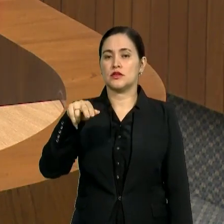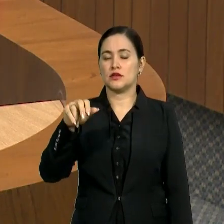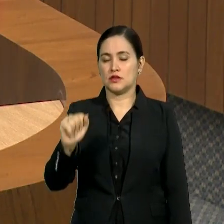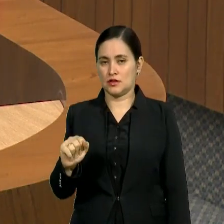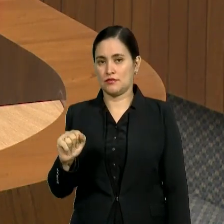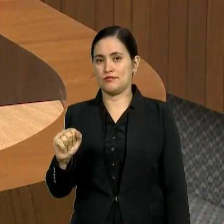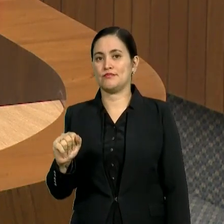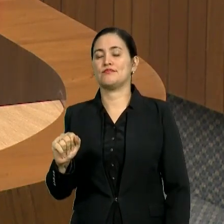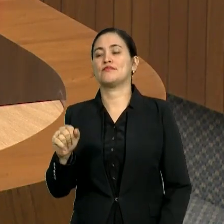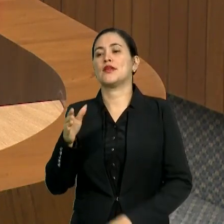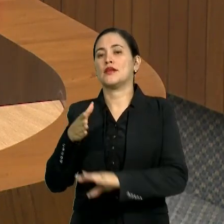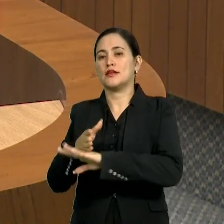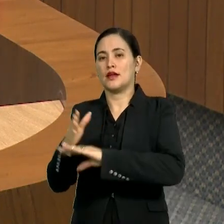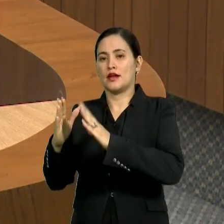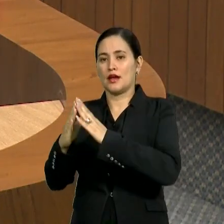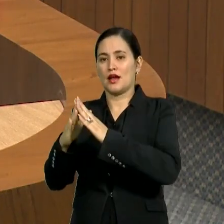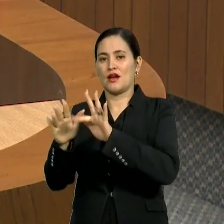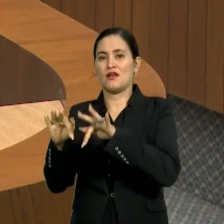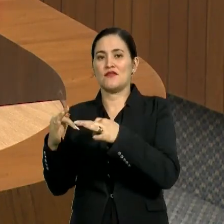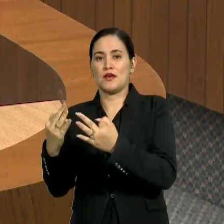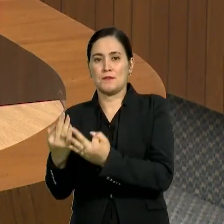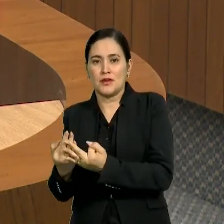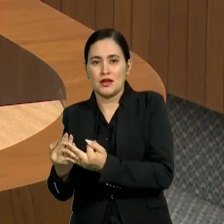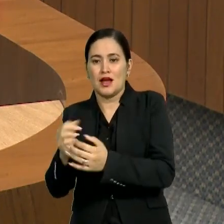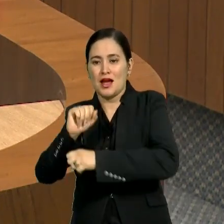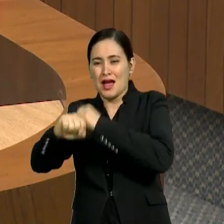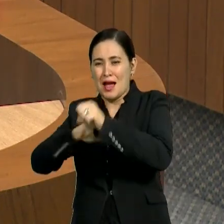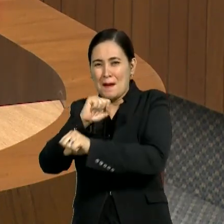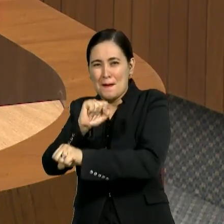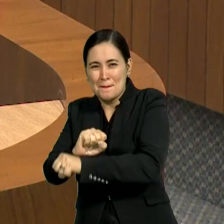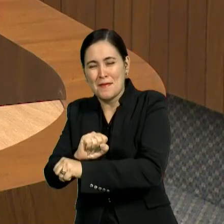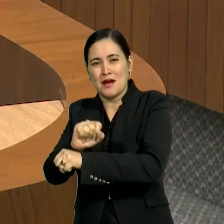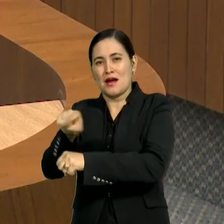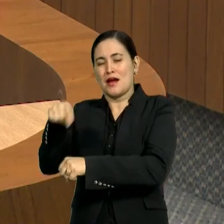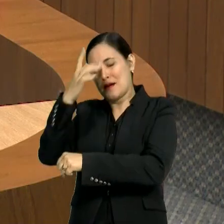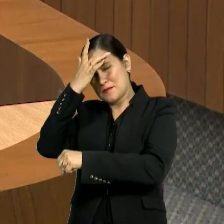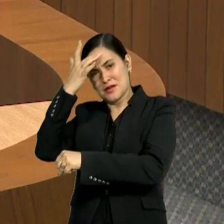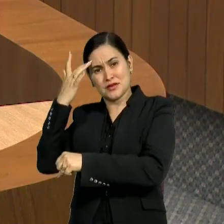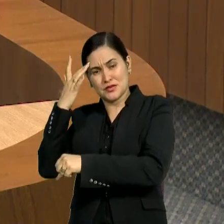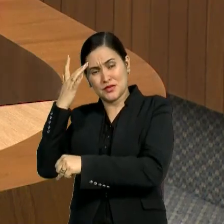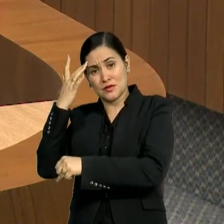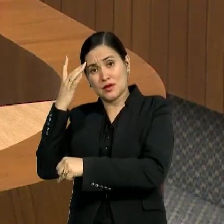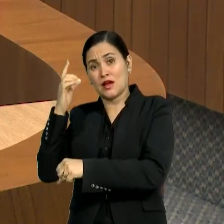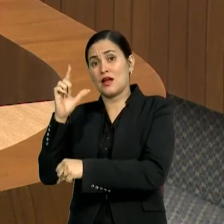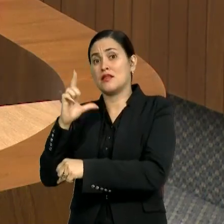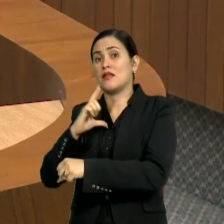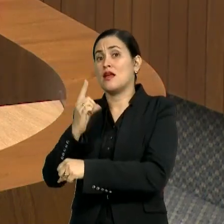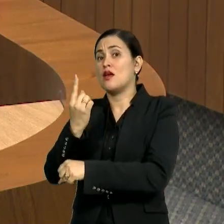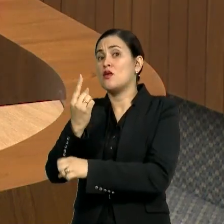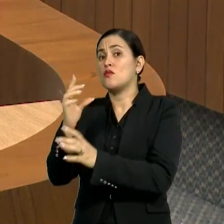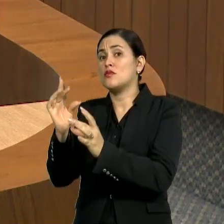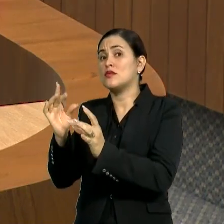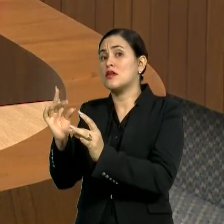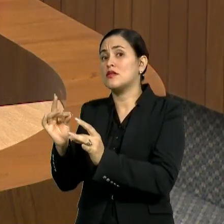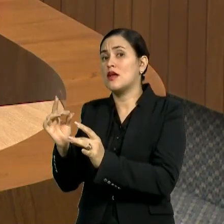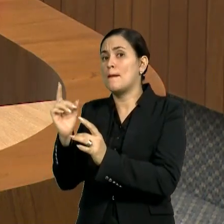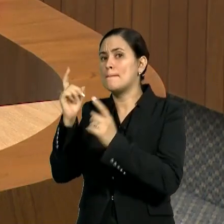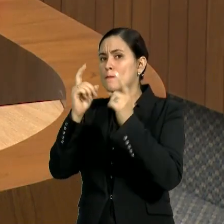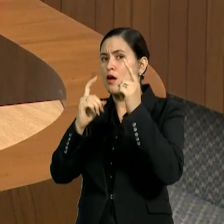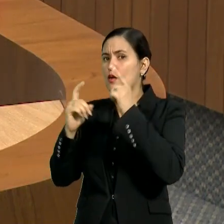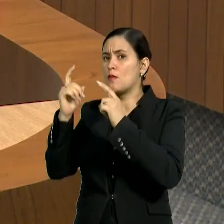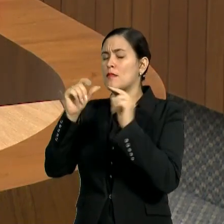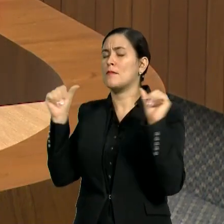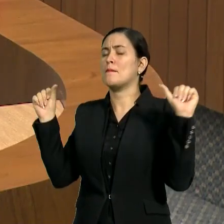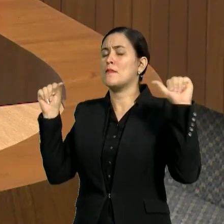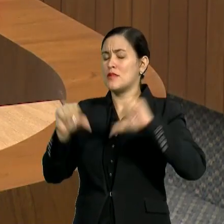lá, e com um detalhe que é mais preocupante, que aí eu chamo a atenção das autoridades, já conversei com o